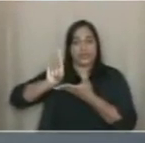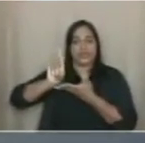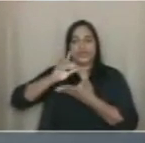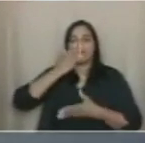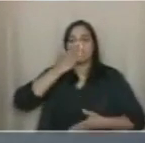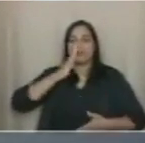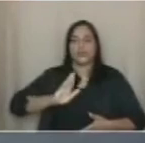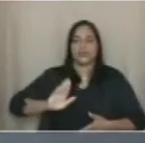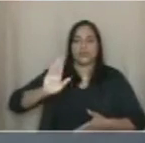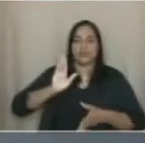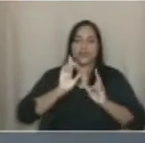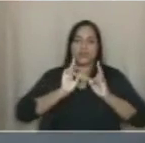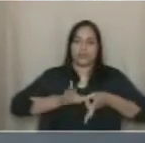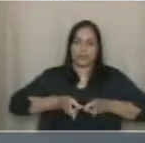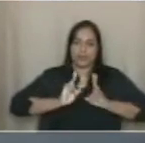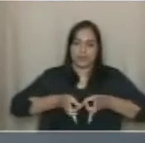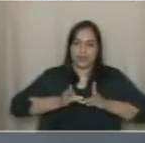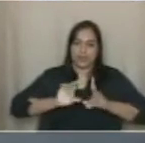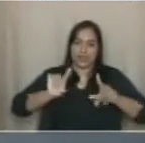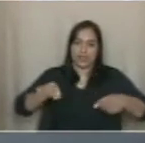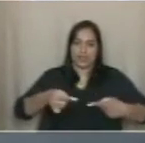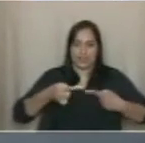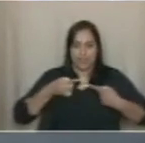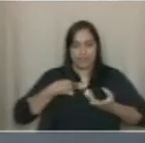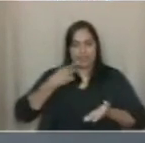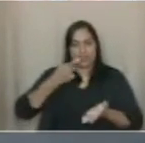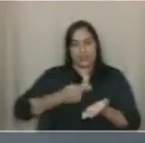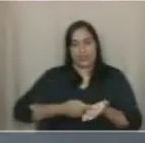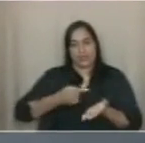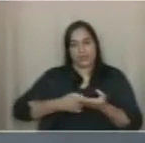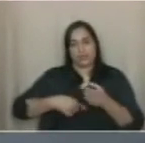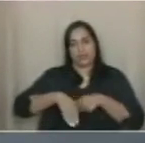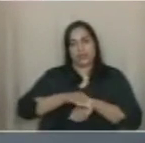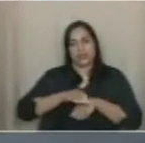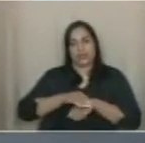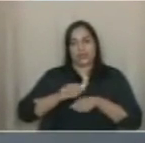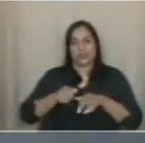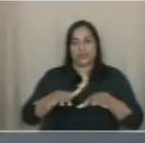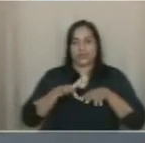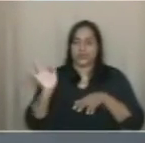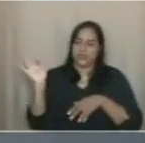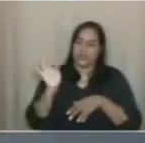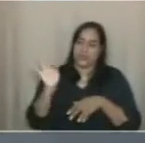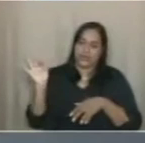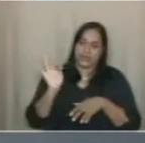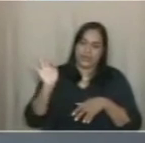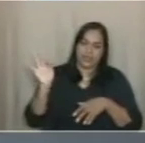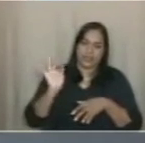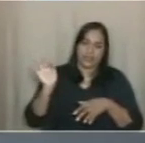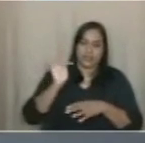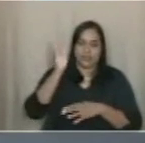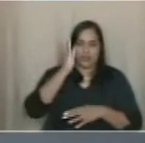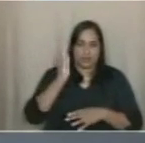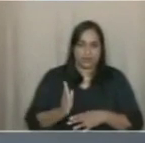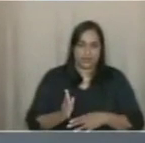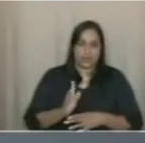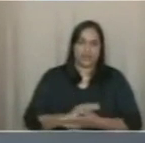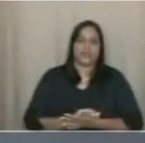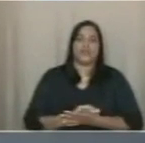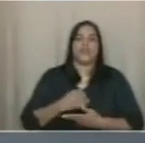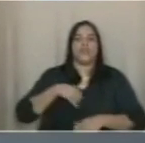prometo manter defender e cumprir a Constituição Federativa do Brasil